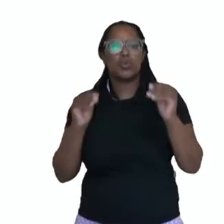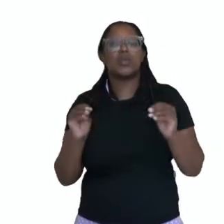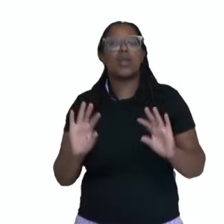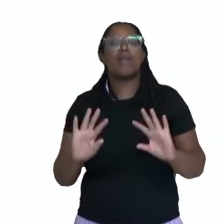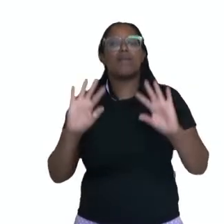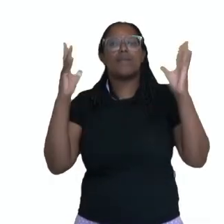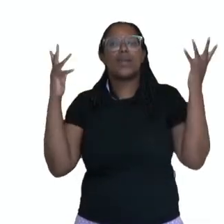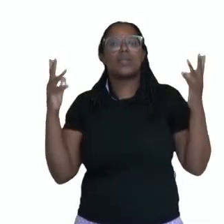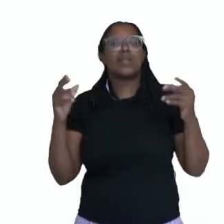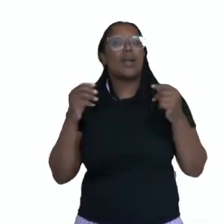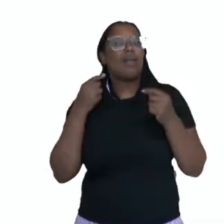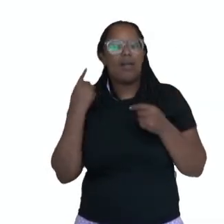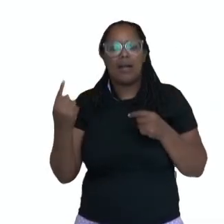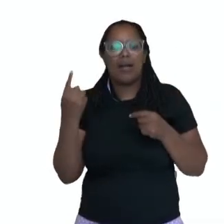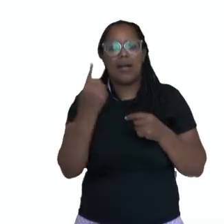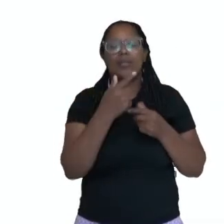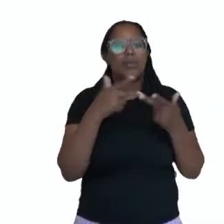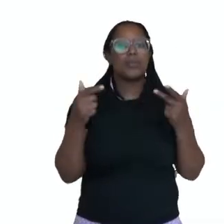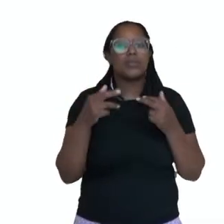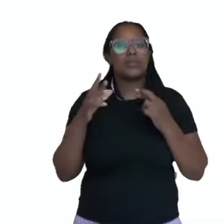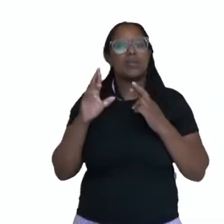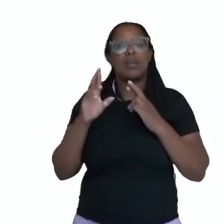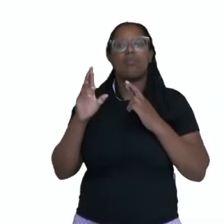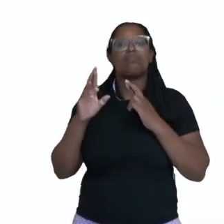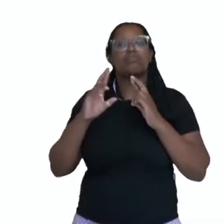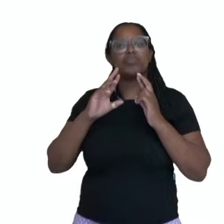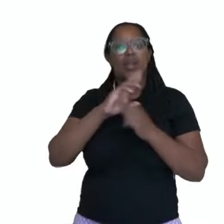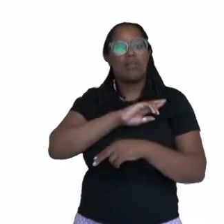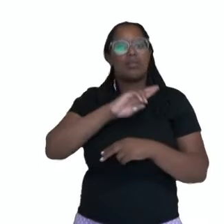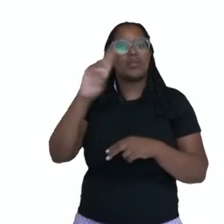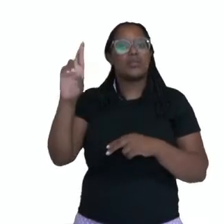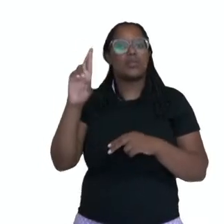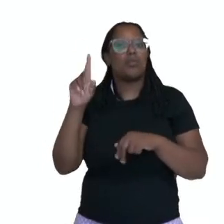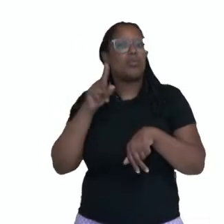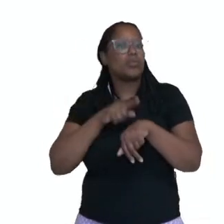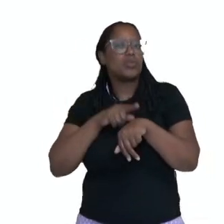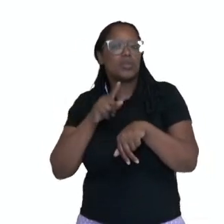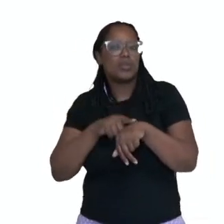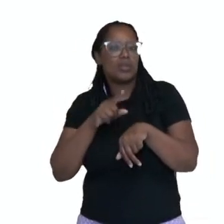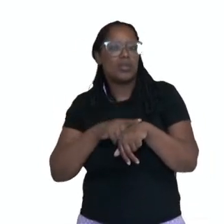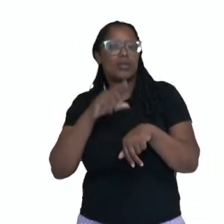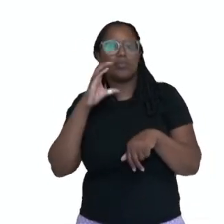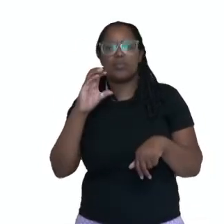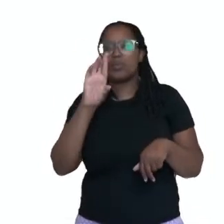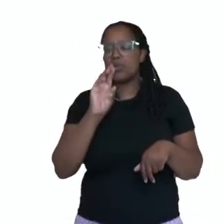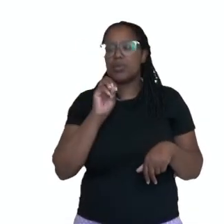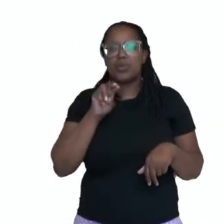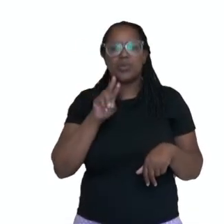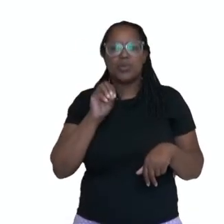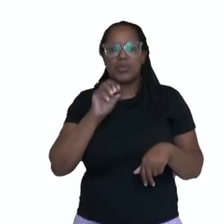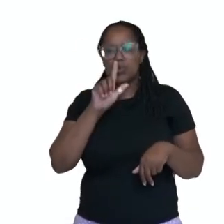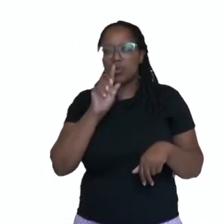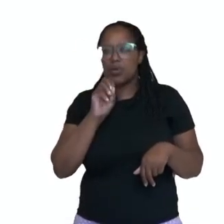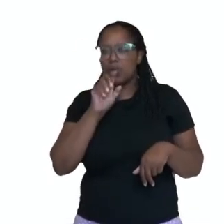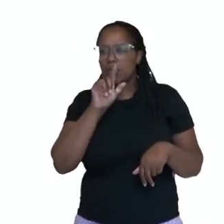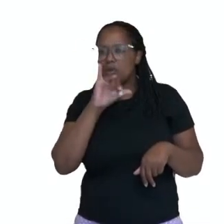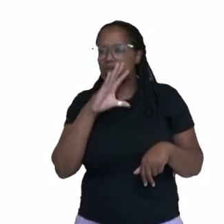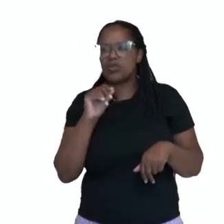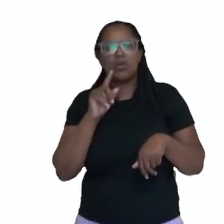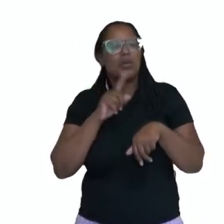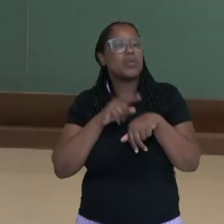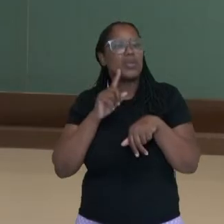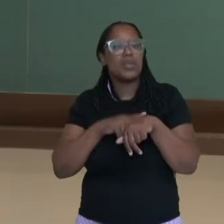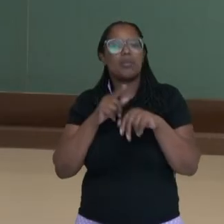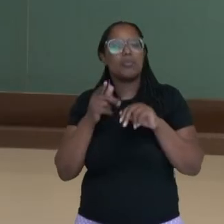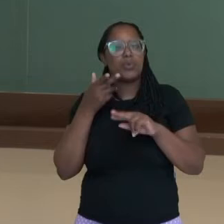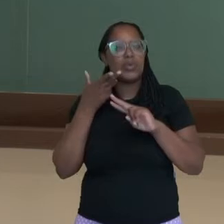cada ritual religioso. Nós podemos dizer que tempo cronológico é o mesmo que o profano, ou seja, é um tempo ligado